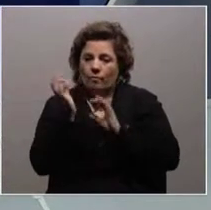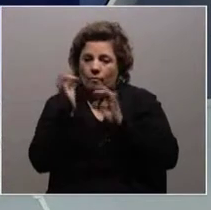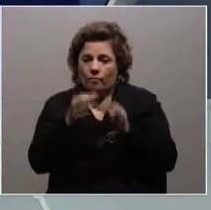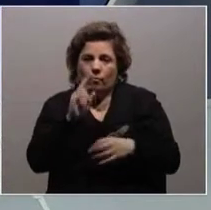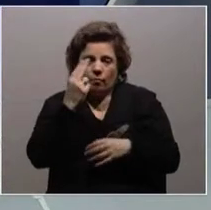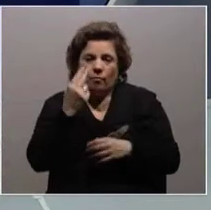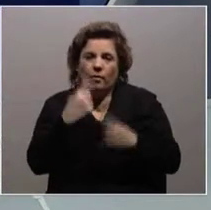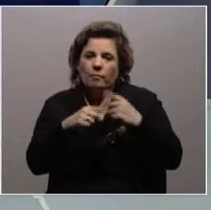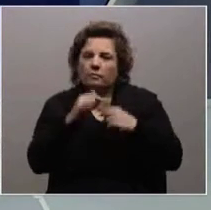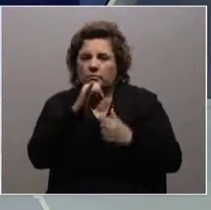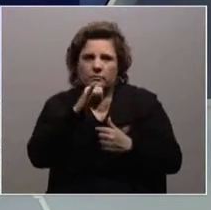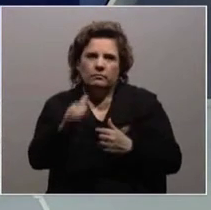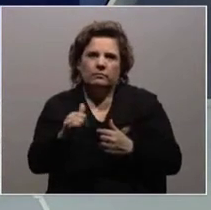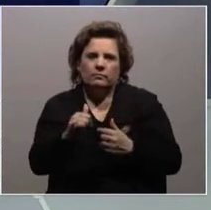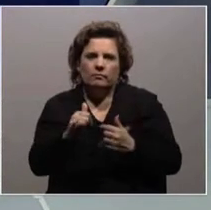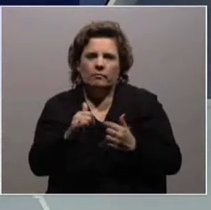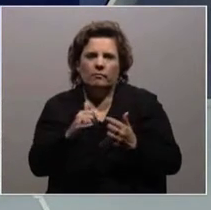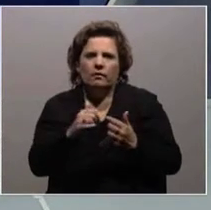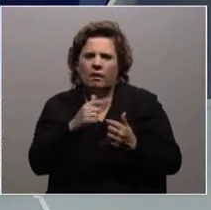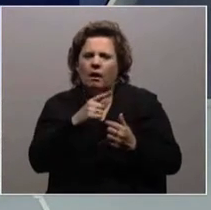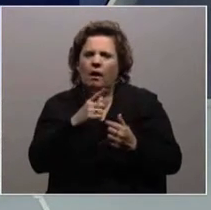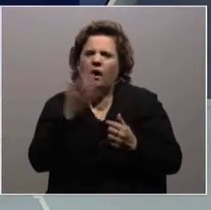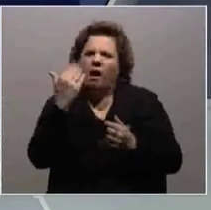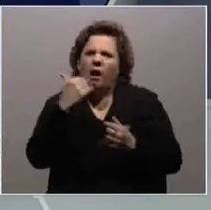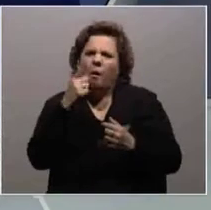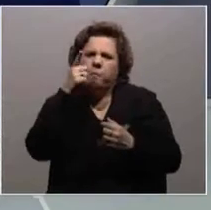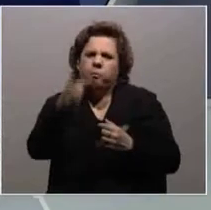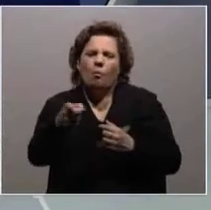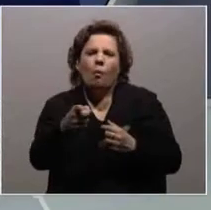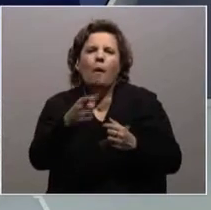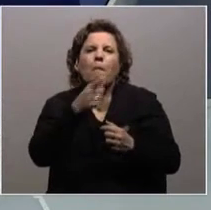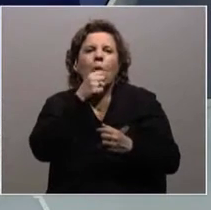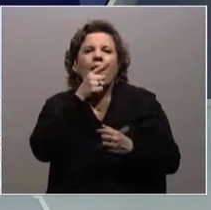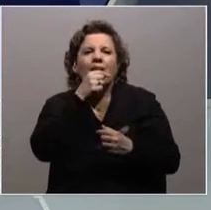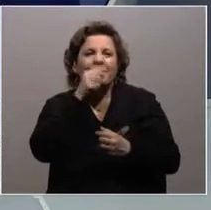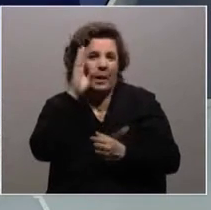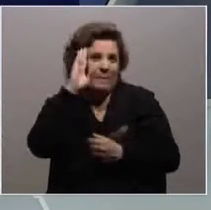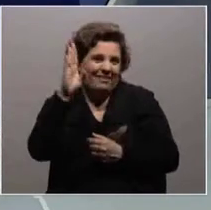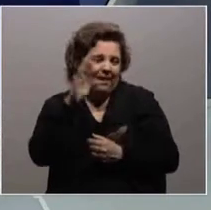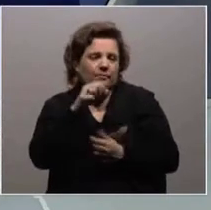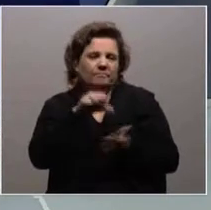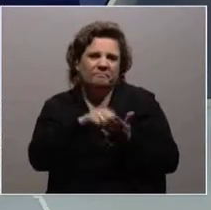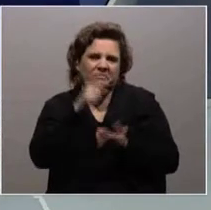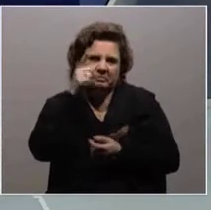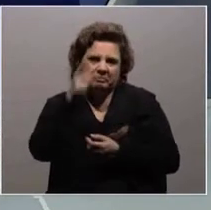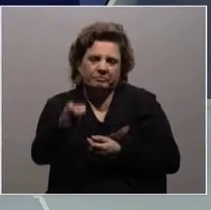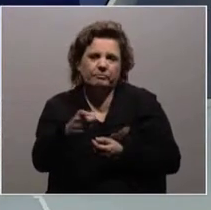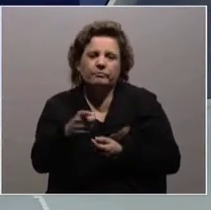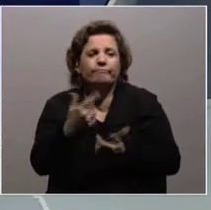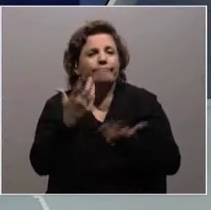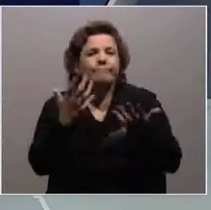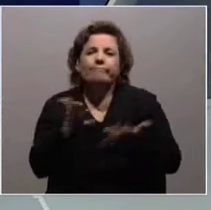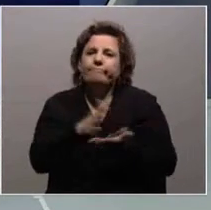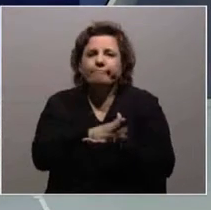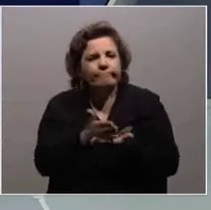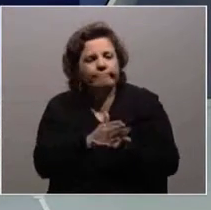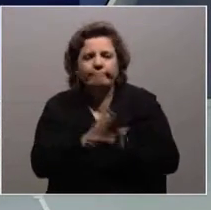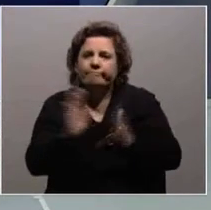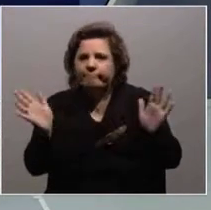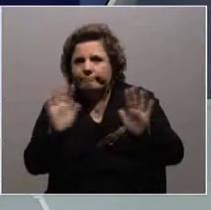para denunciar uma agressão que sofreu por parte da polícia militar do país e entra sim tentava mediar para